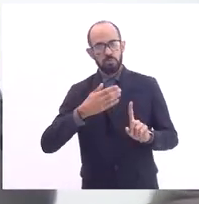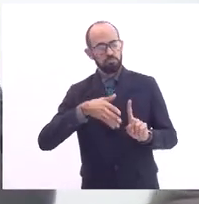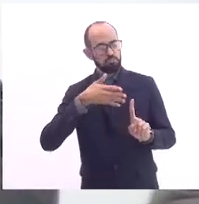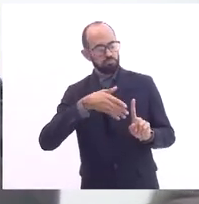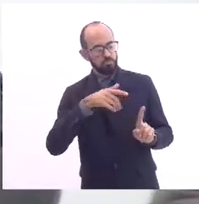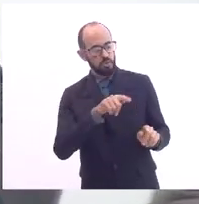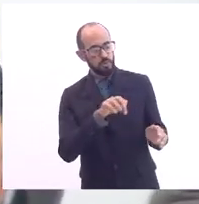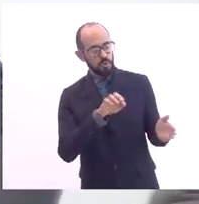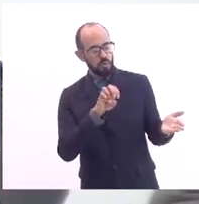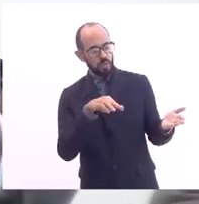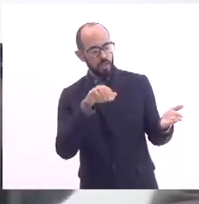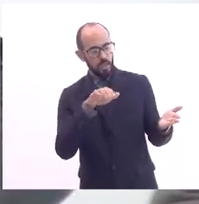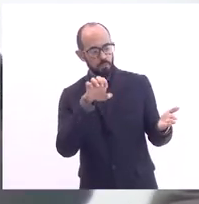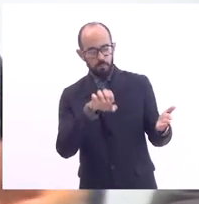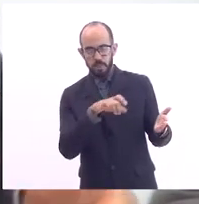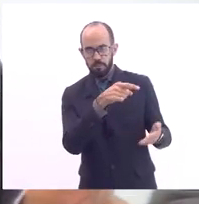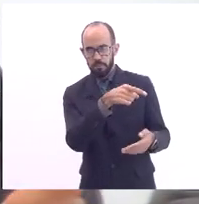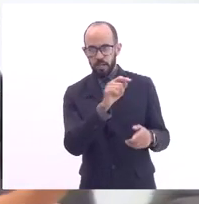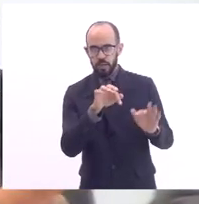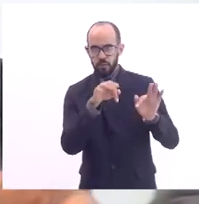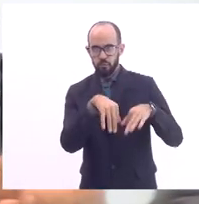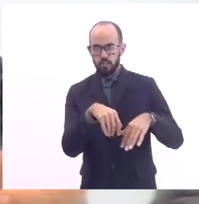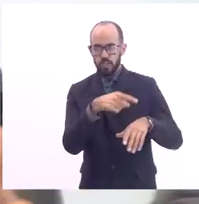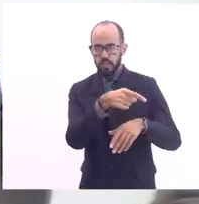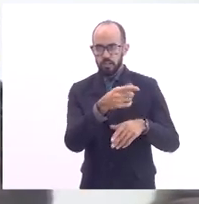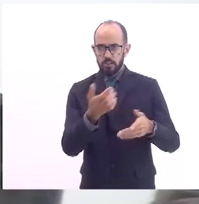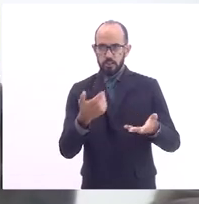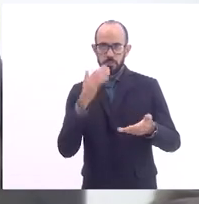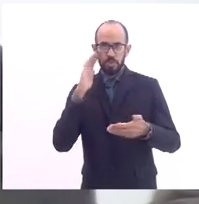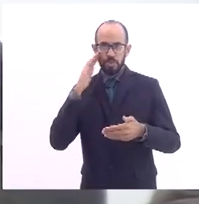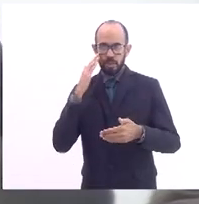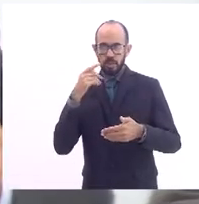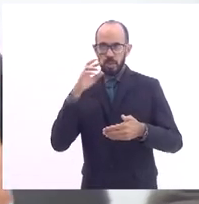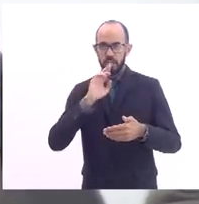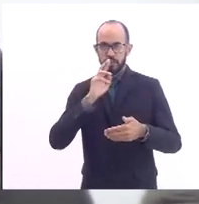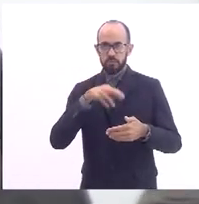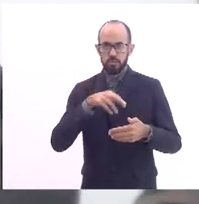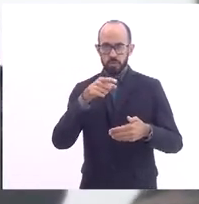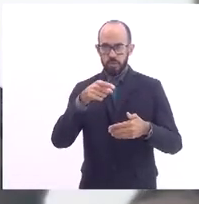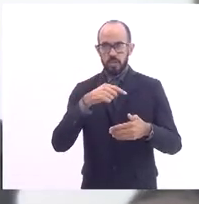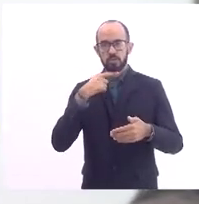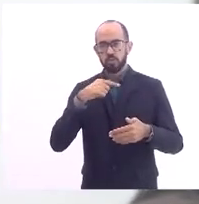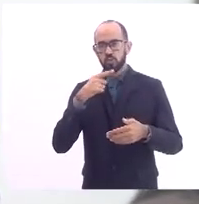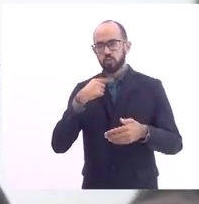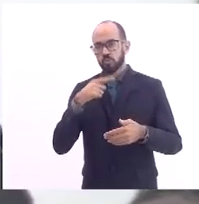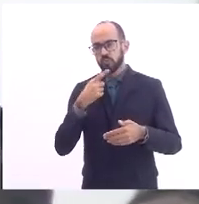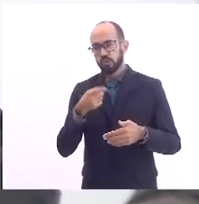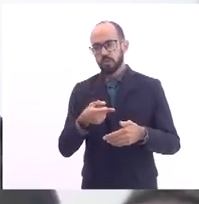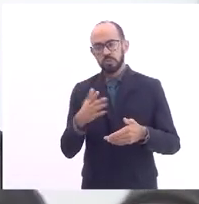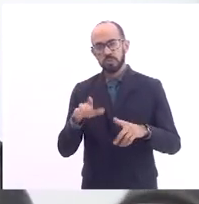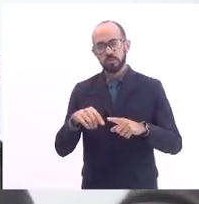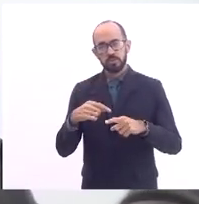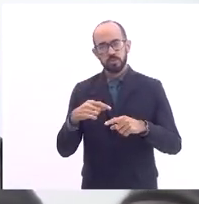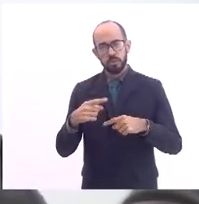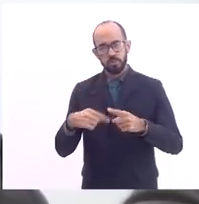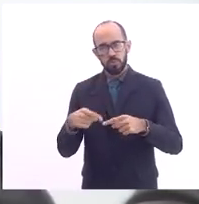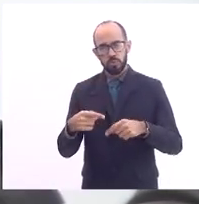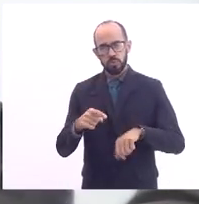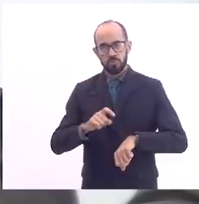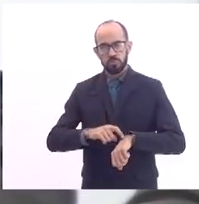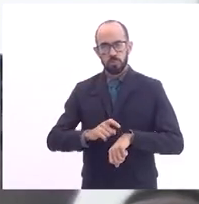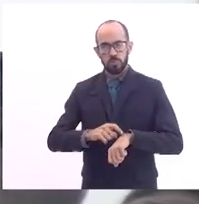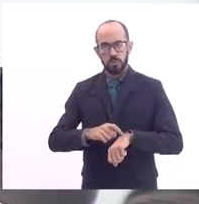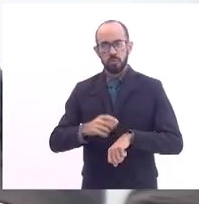Guilherme para que ele possa, entendendo por bem, responder a todas as indagações. E, na medida em que